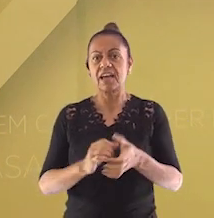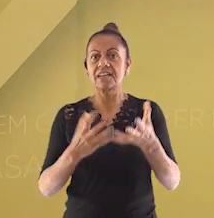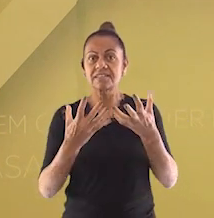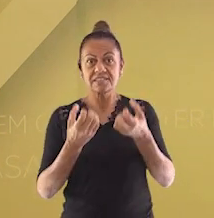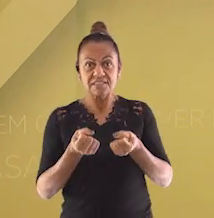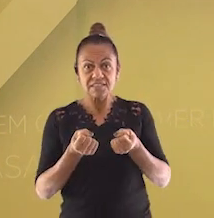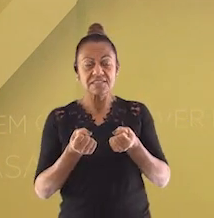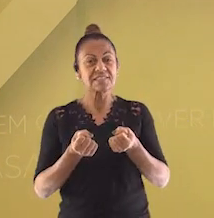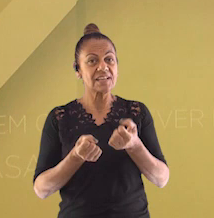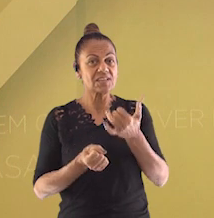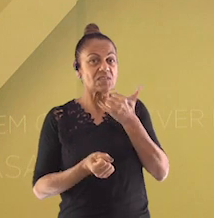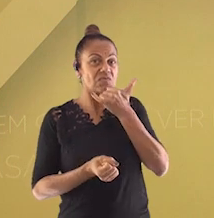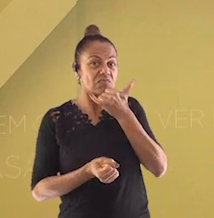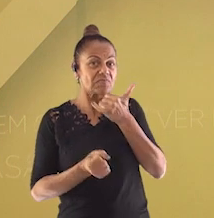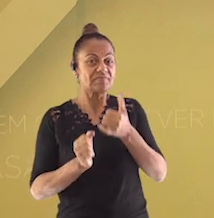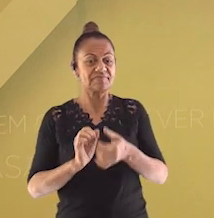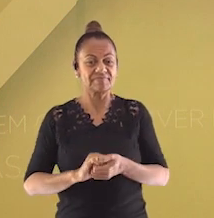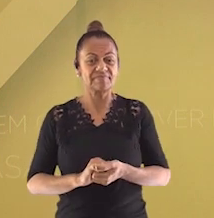risada